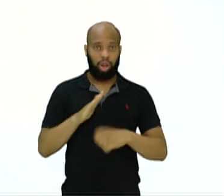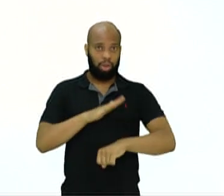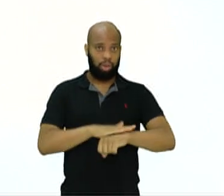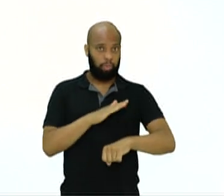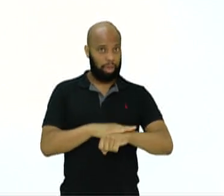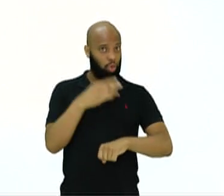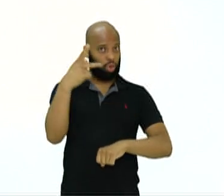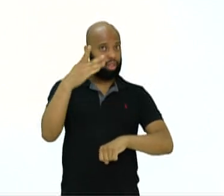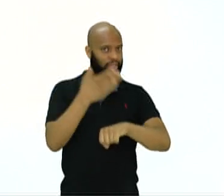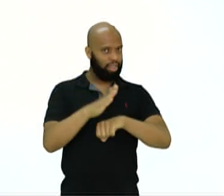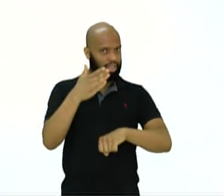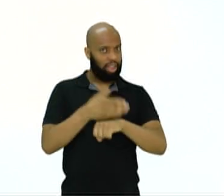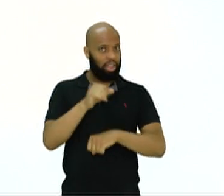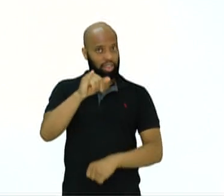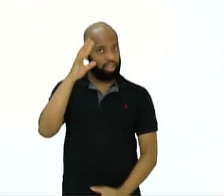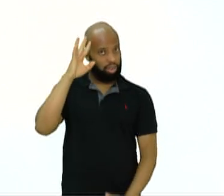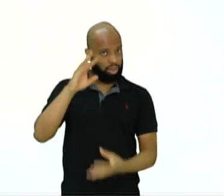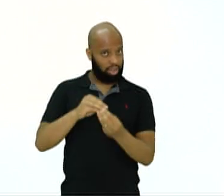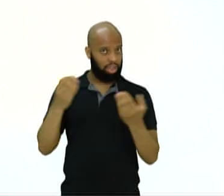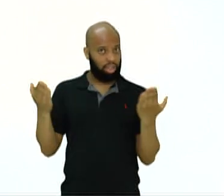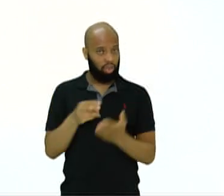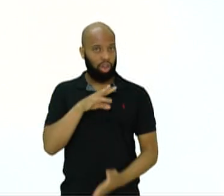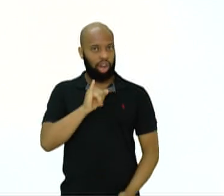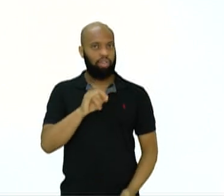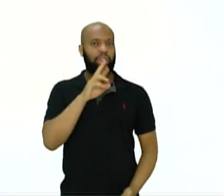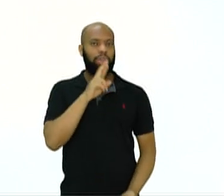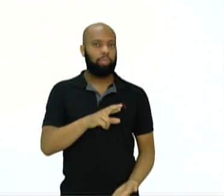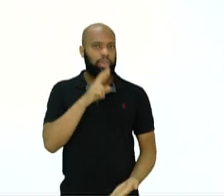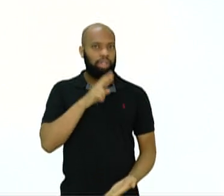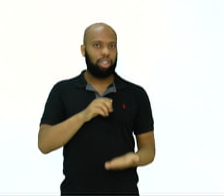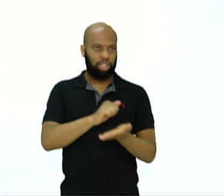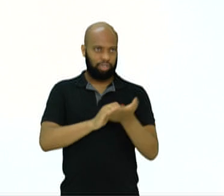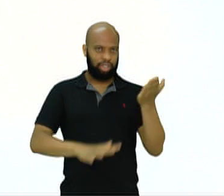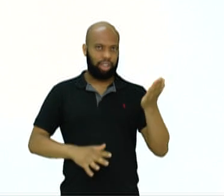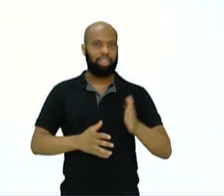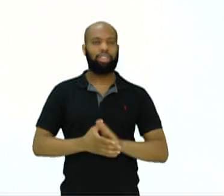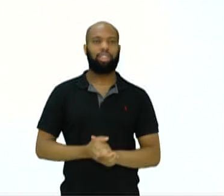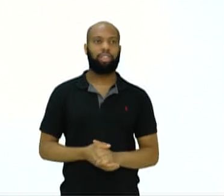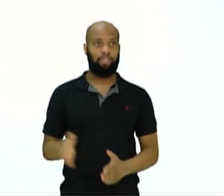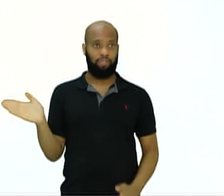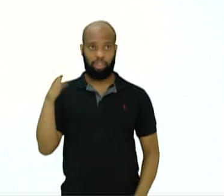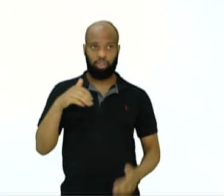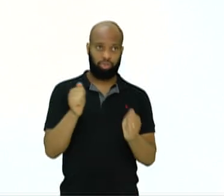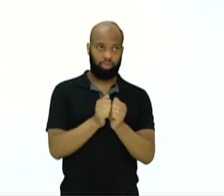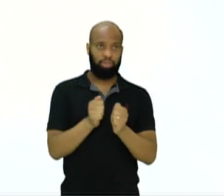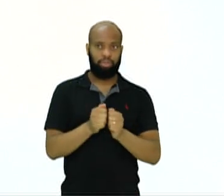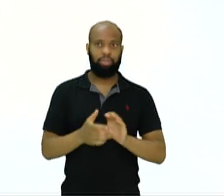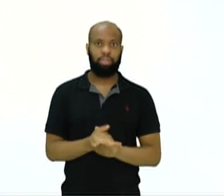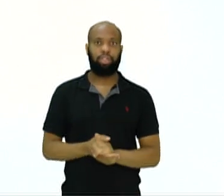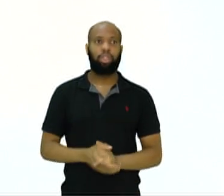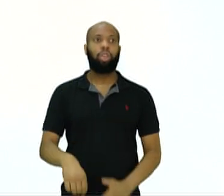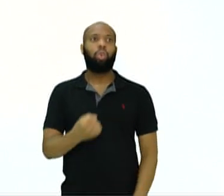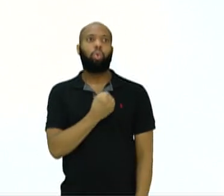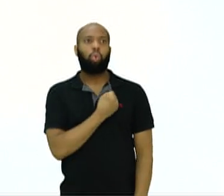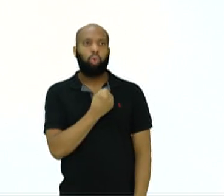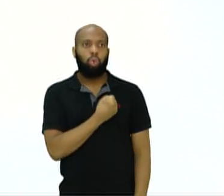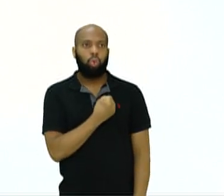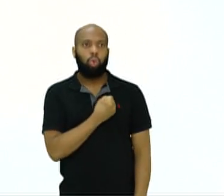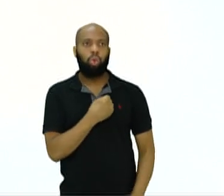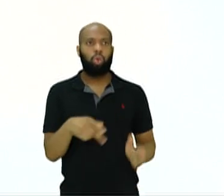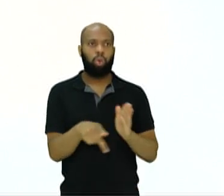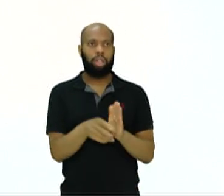Então, se você entendeu isso que eu falei, é a sua vez de praticar. Vamos lá? O número